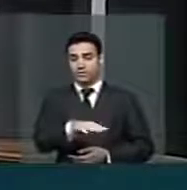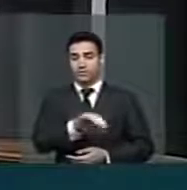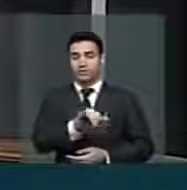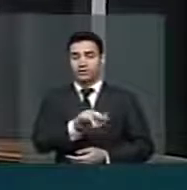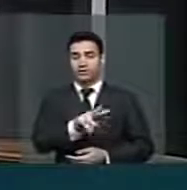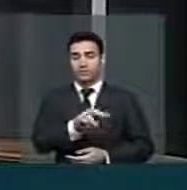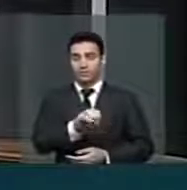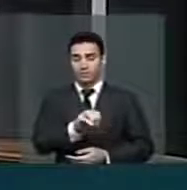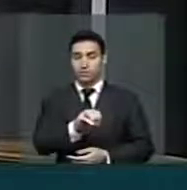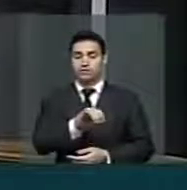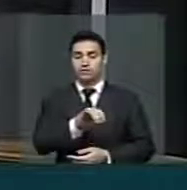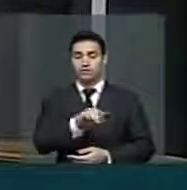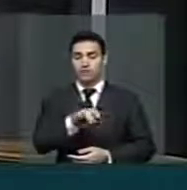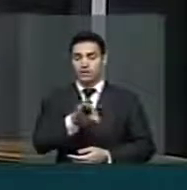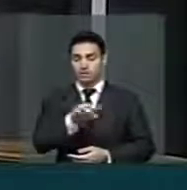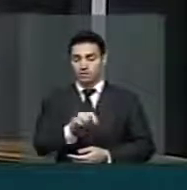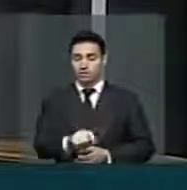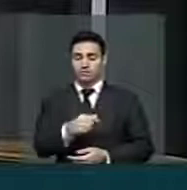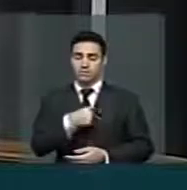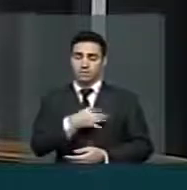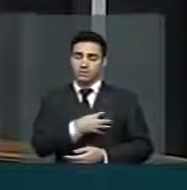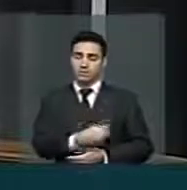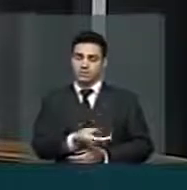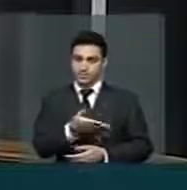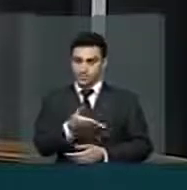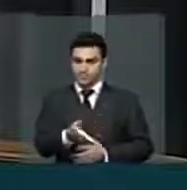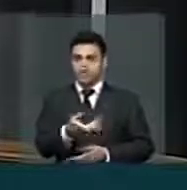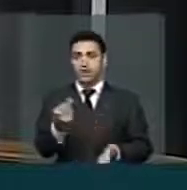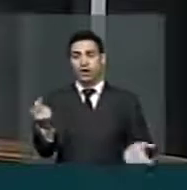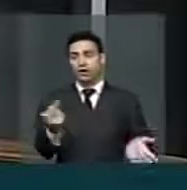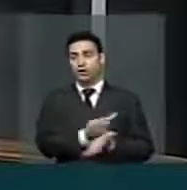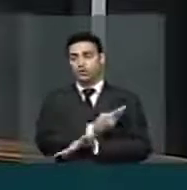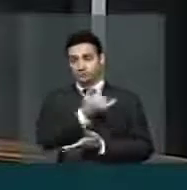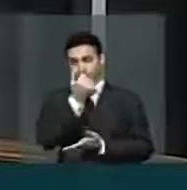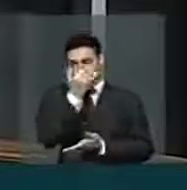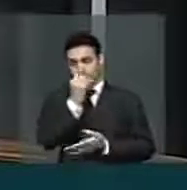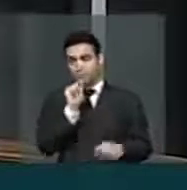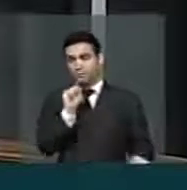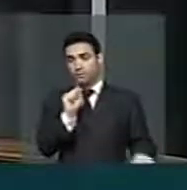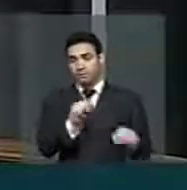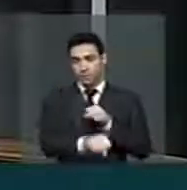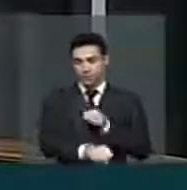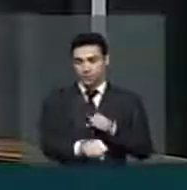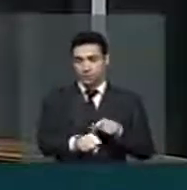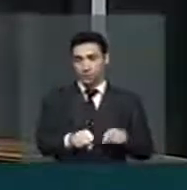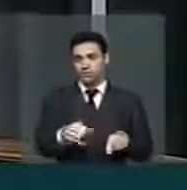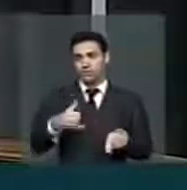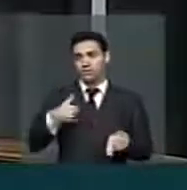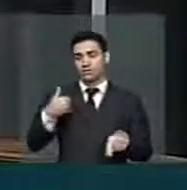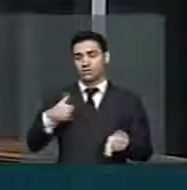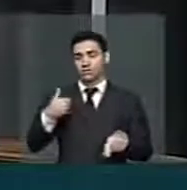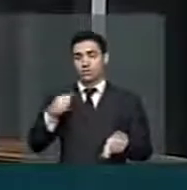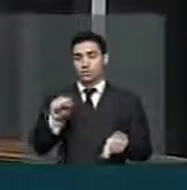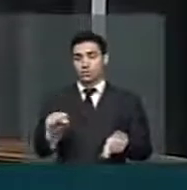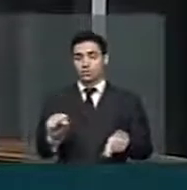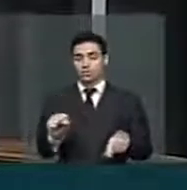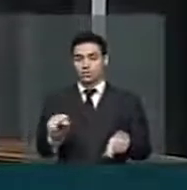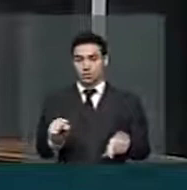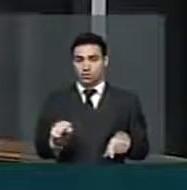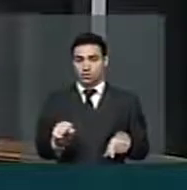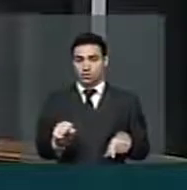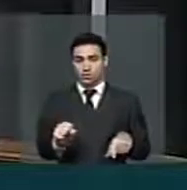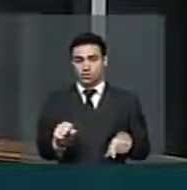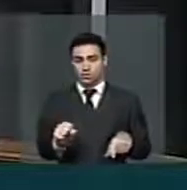meu querido e sempre estimado filho, que foi brutalmente assassinado aos 8 anos de idade.